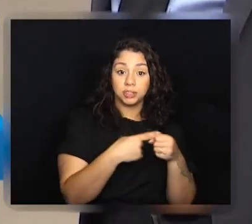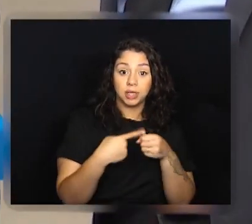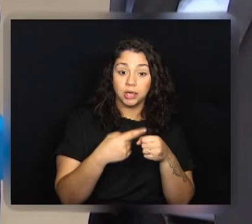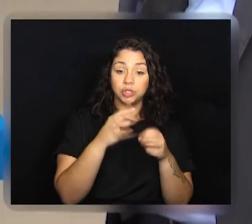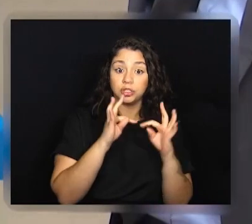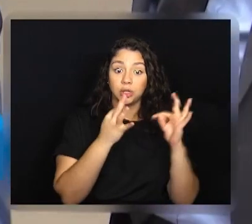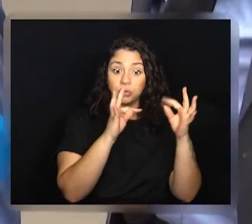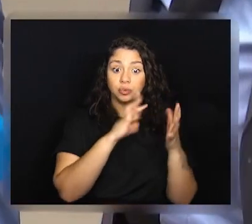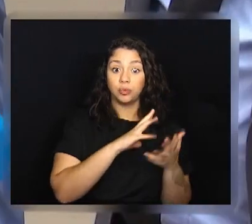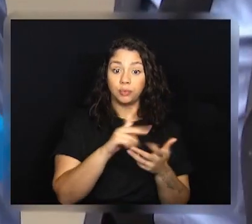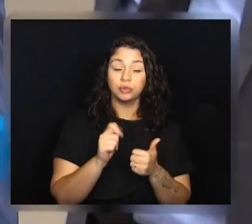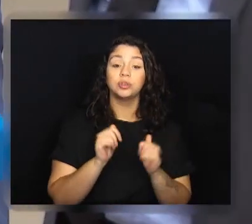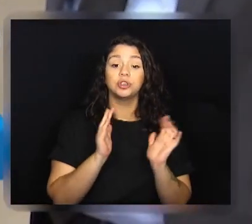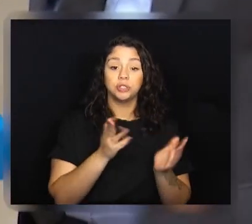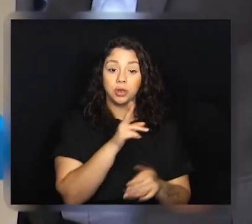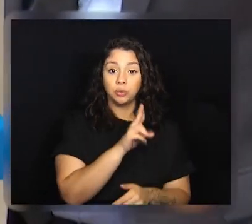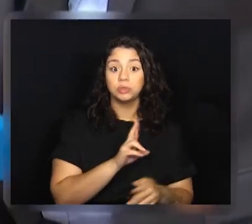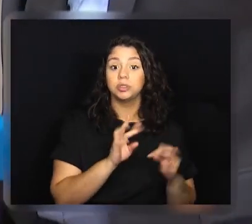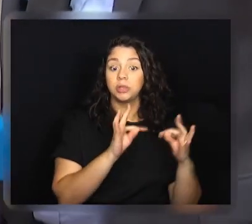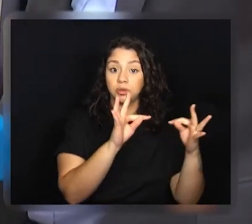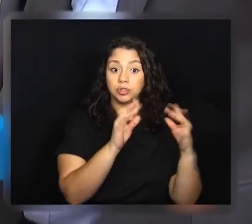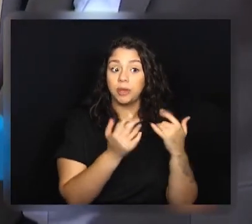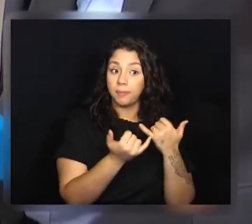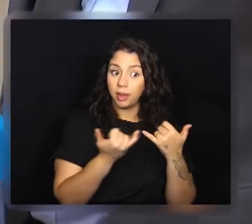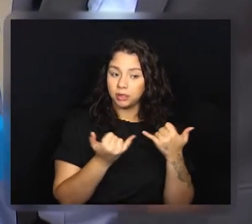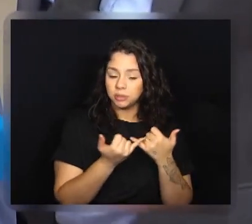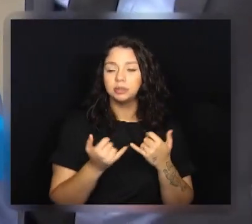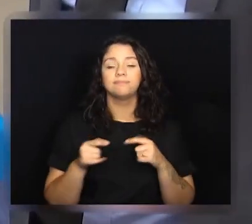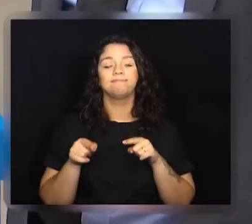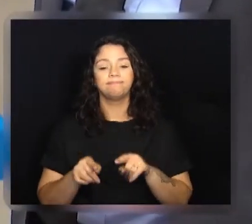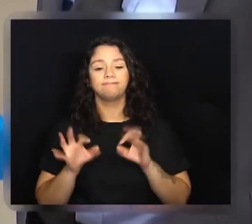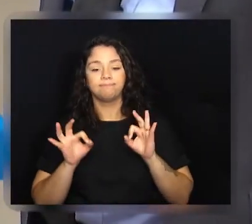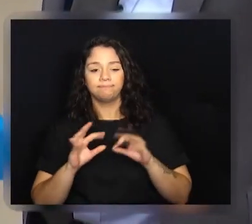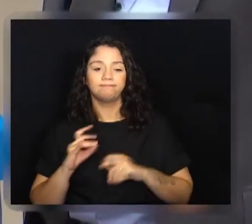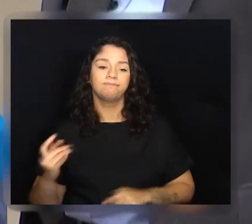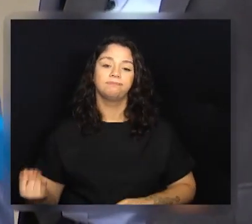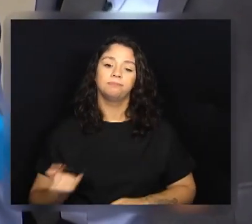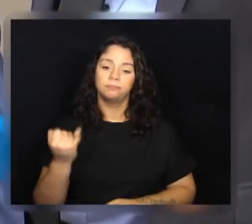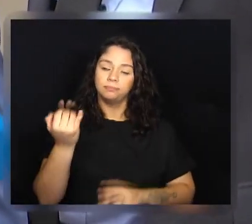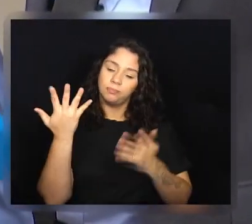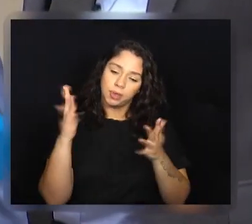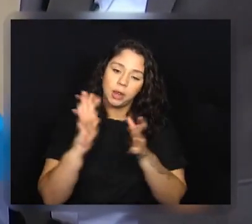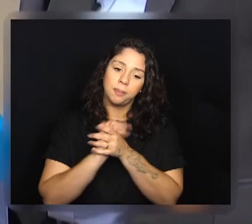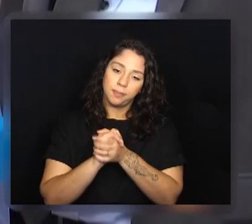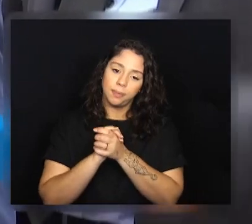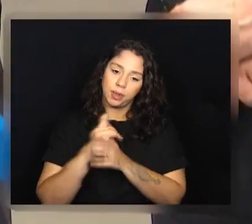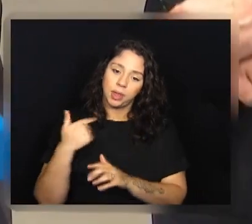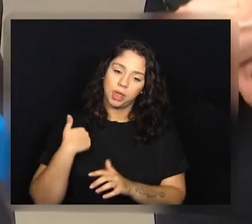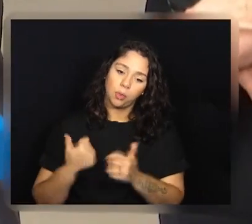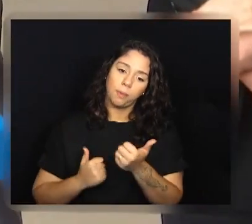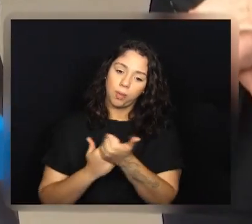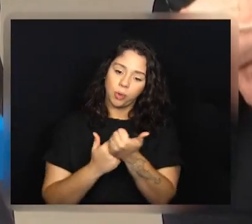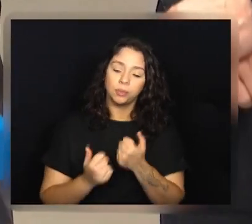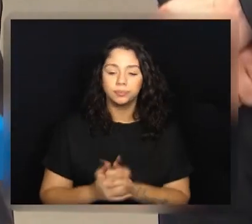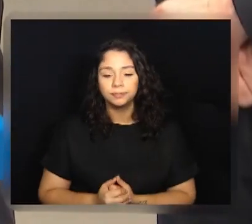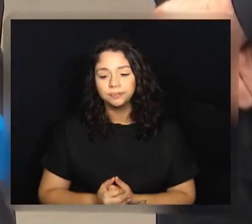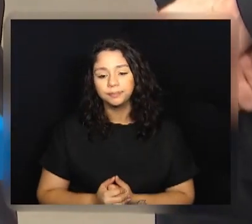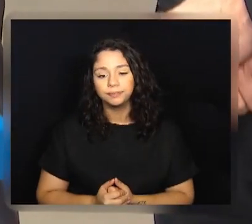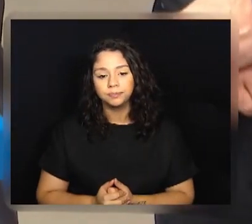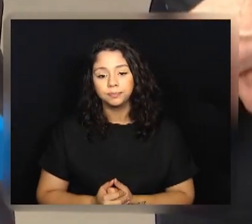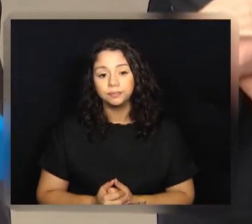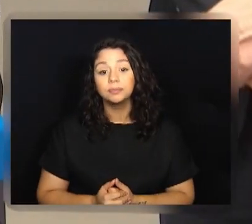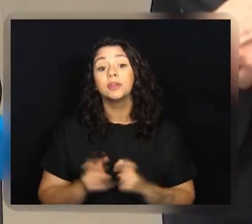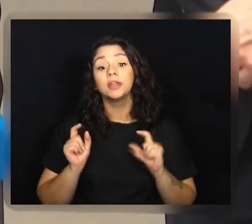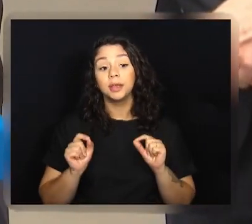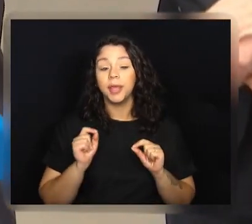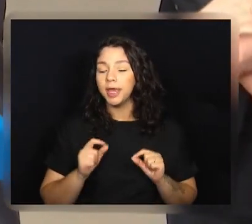de tecnologia semelhante, foi de grande importância. Parabéns, pode contar com o meu apoio. Quem vai ganhar com isso é a